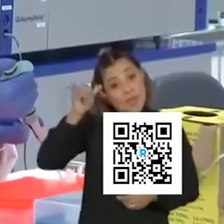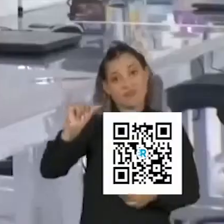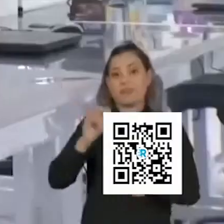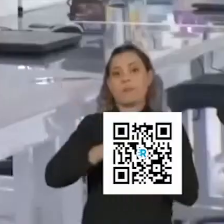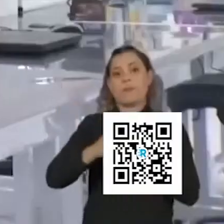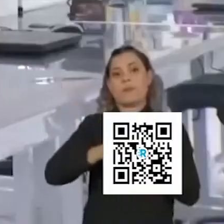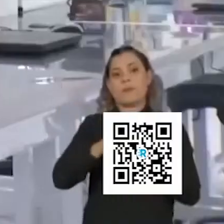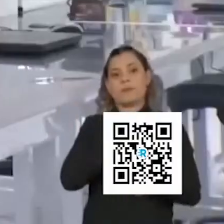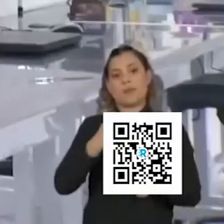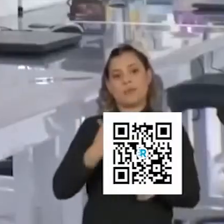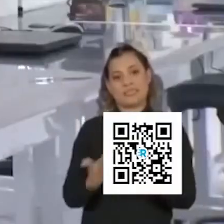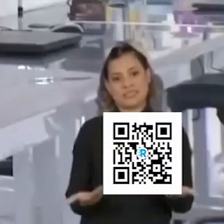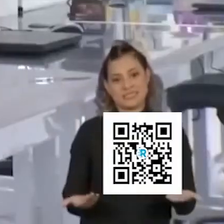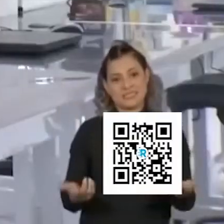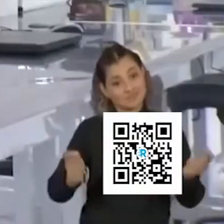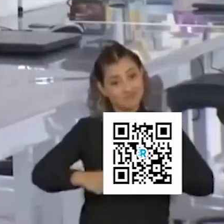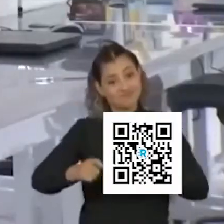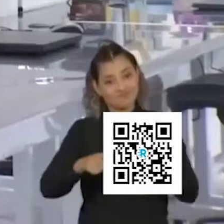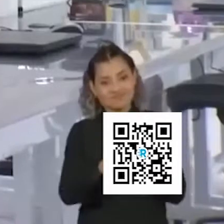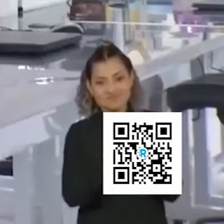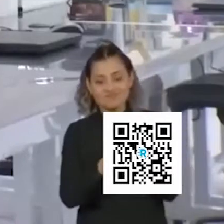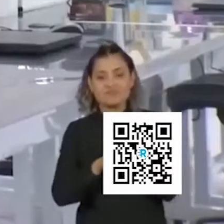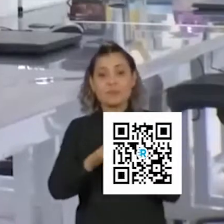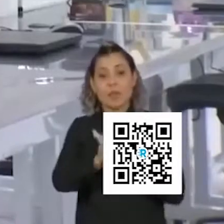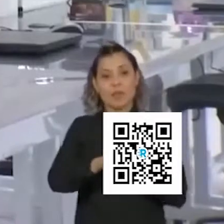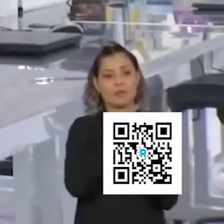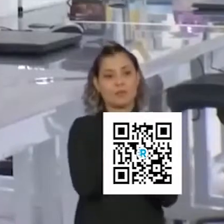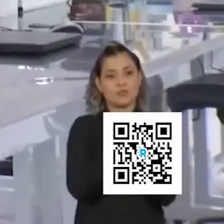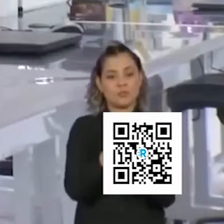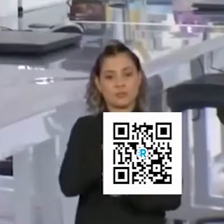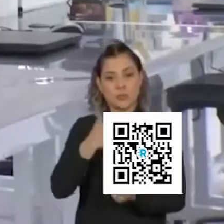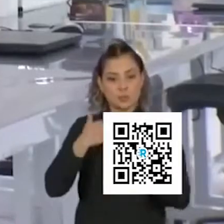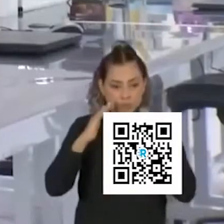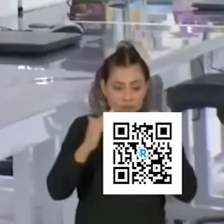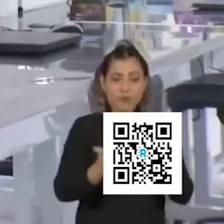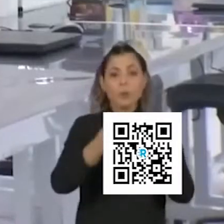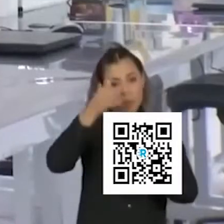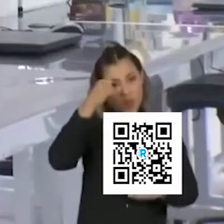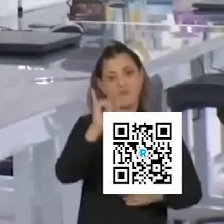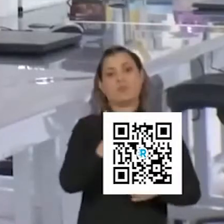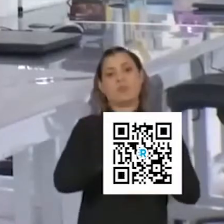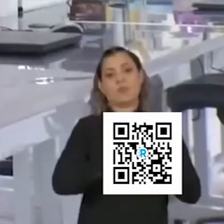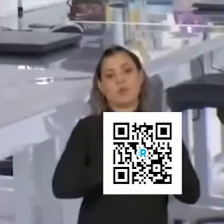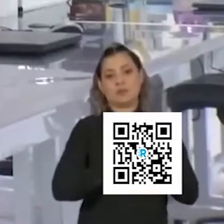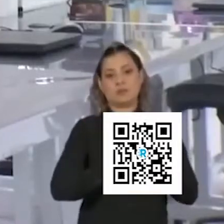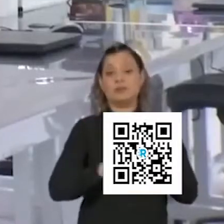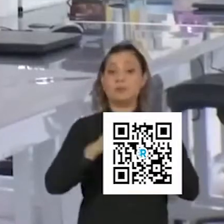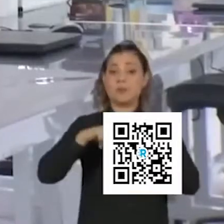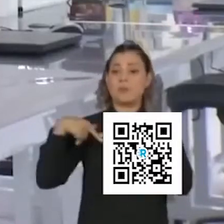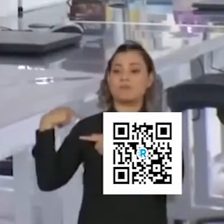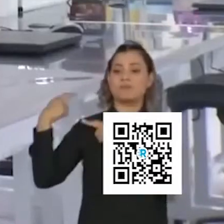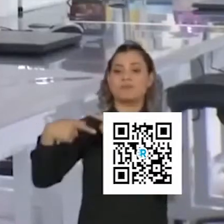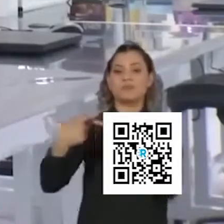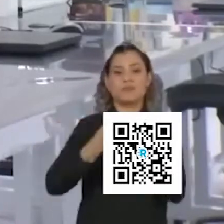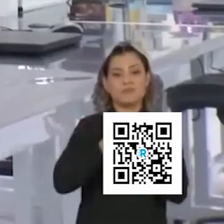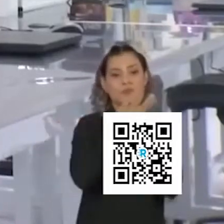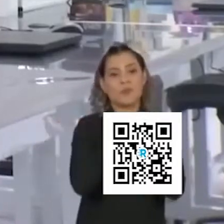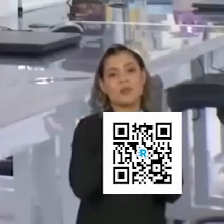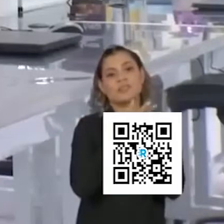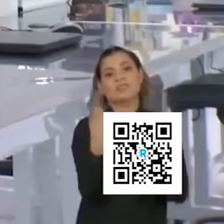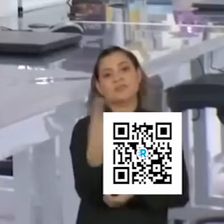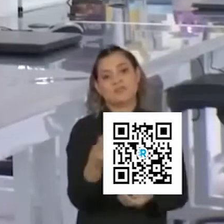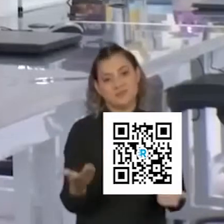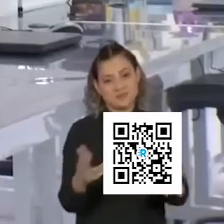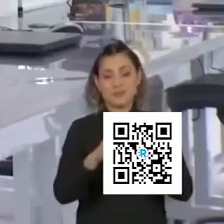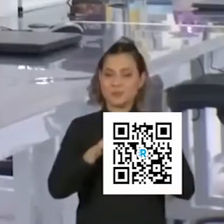saúde. A gente em breve vai lançar um serviço de saúde muito focado em prevenção e tudo isso vem da mesma informação. Informação que